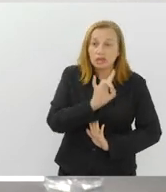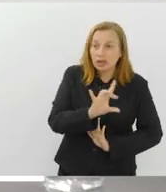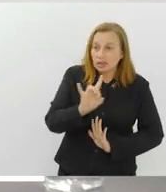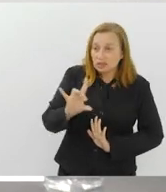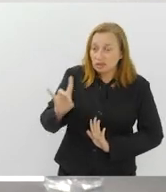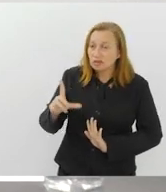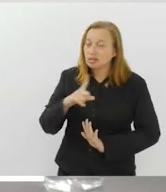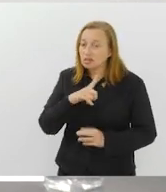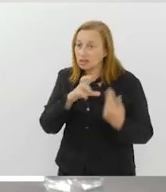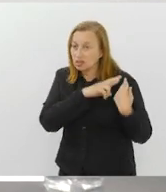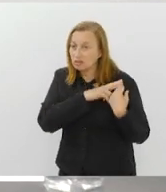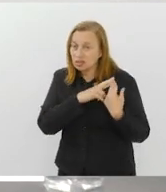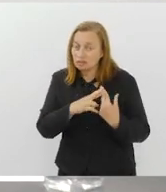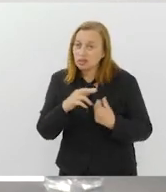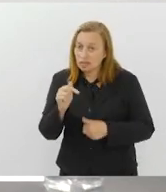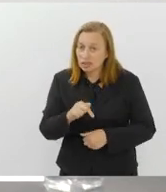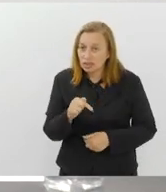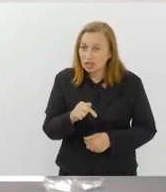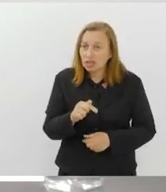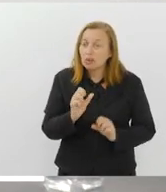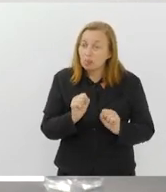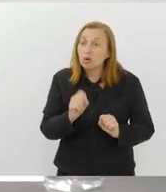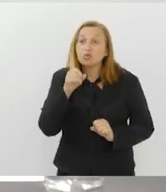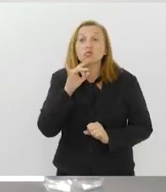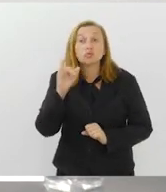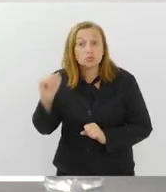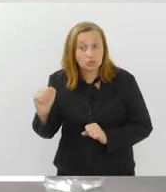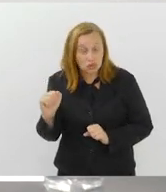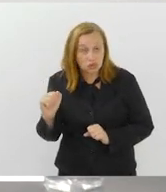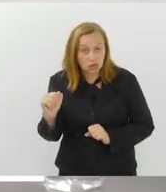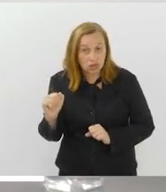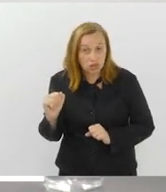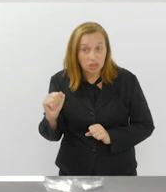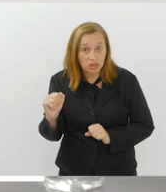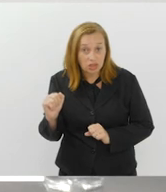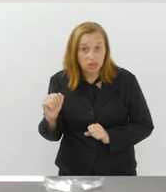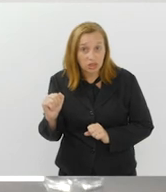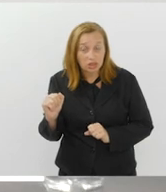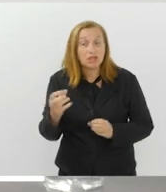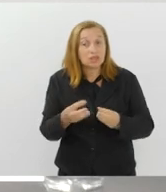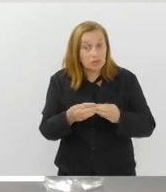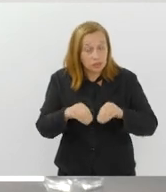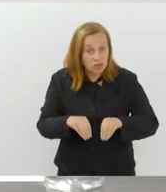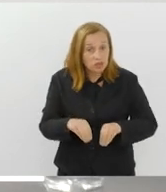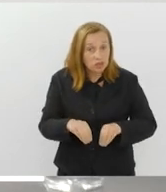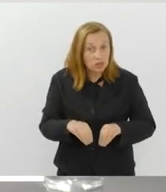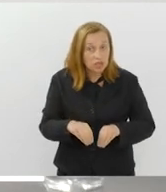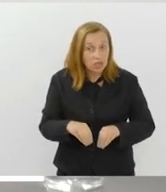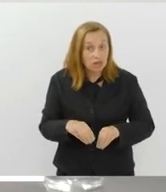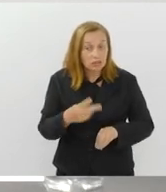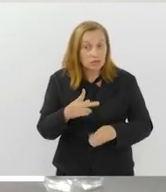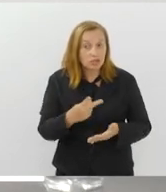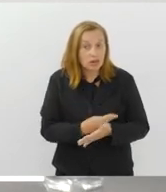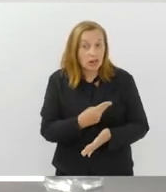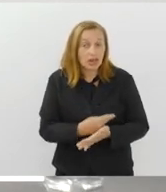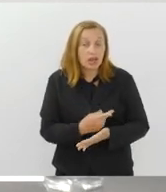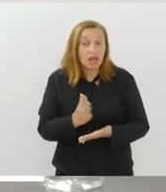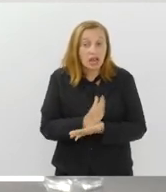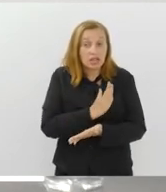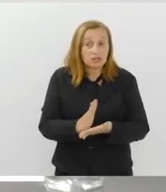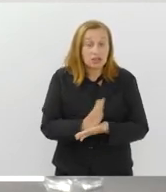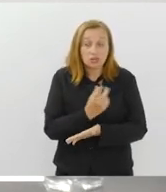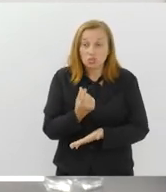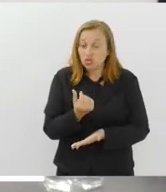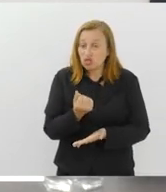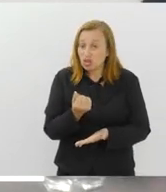cada um tem sua responsabilidade, pode um dia ser refém daquilo que está criando. porque muitas das vezes o dinheiro não vai comprar. Então,